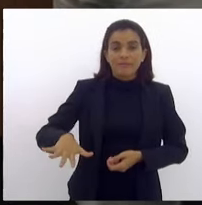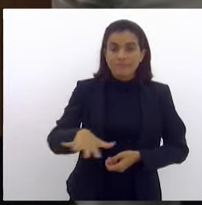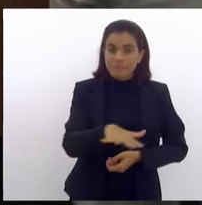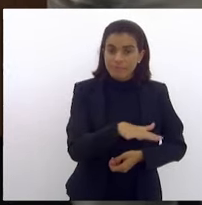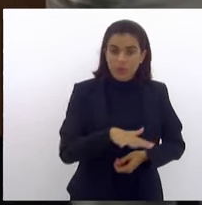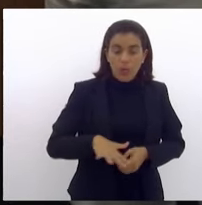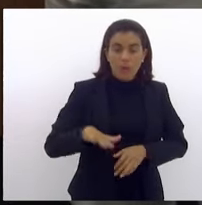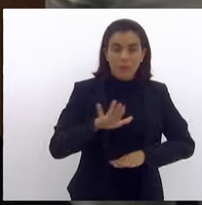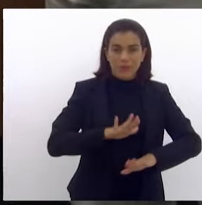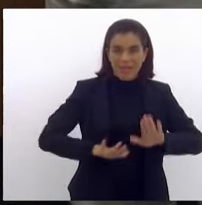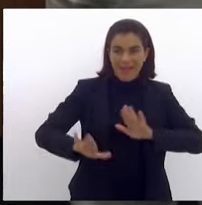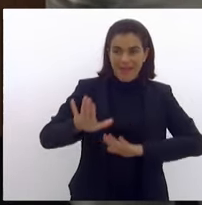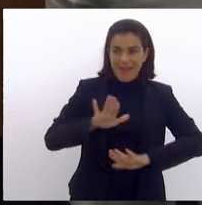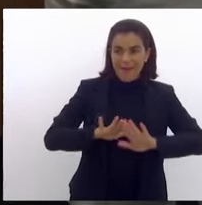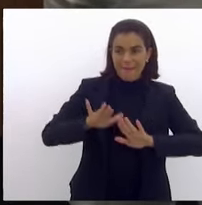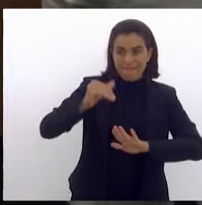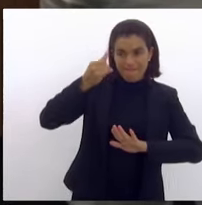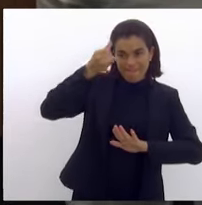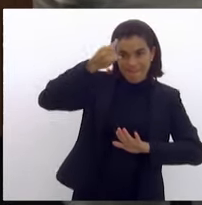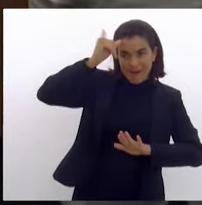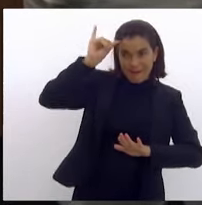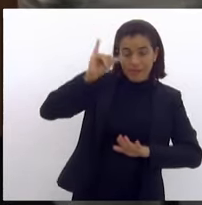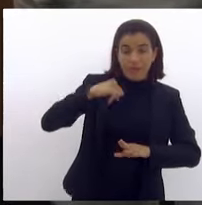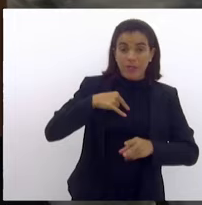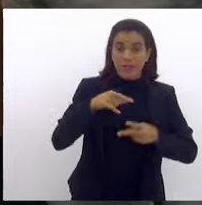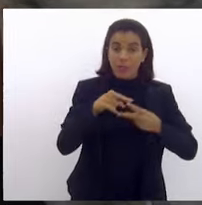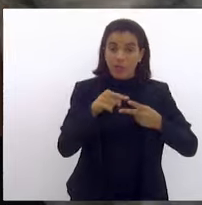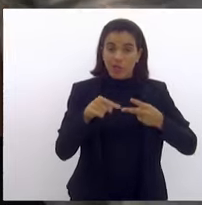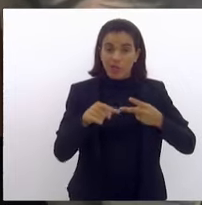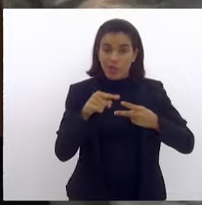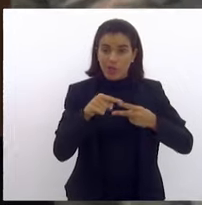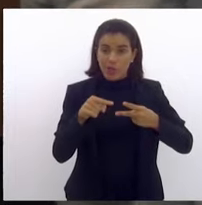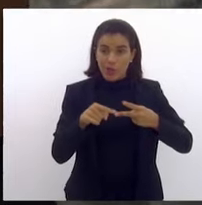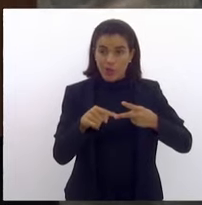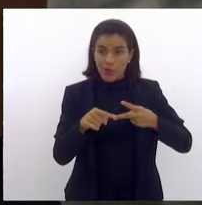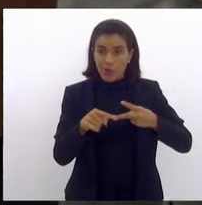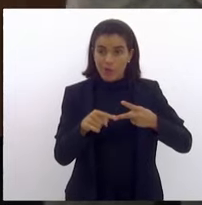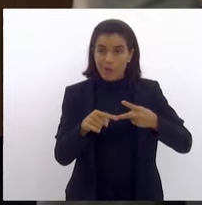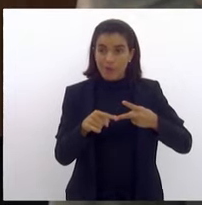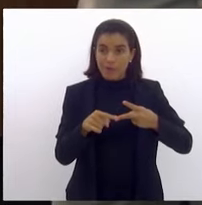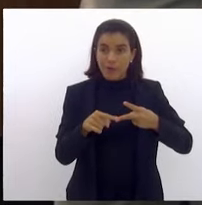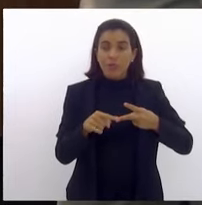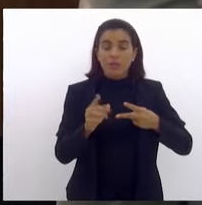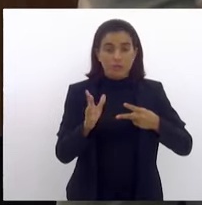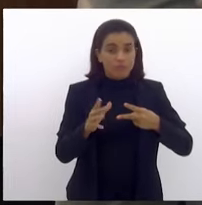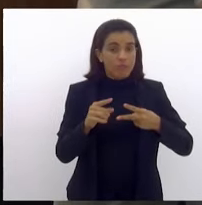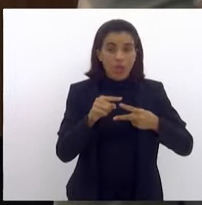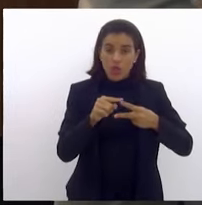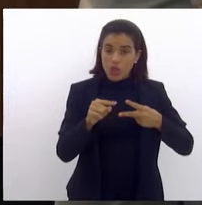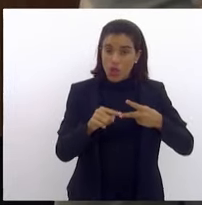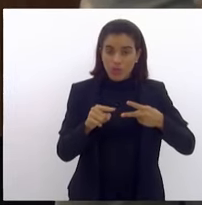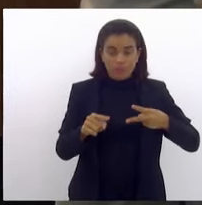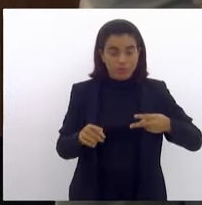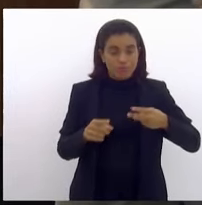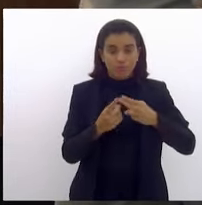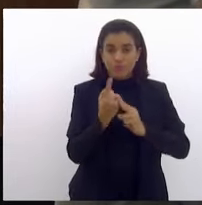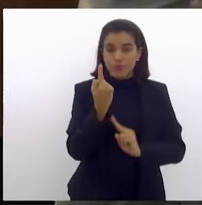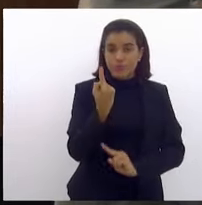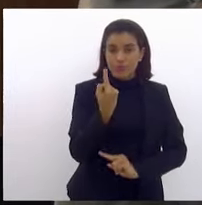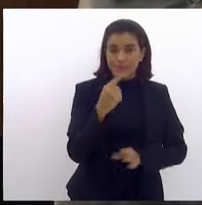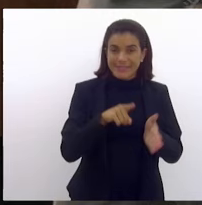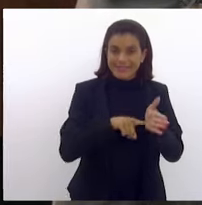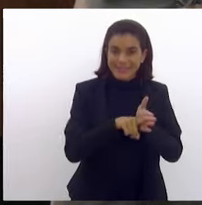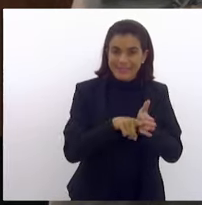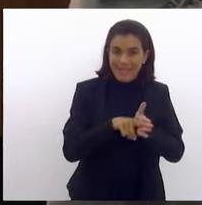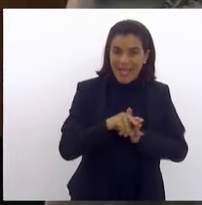da prevenção, há dois exames, eles geralmente são feitos casados, porque